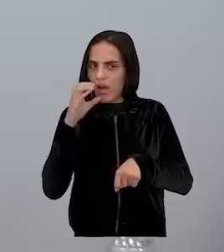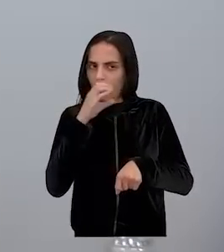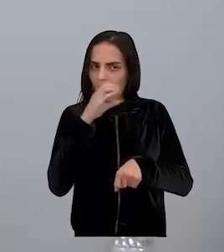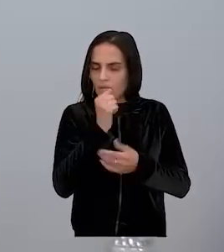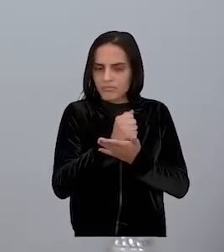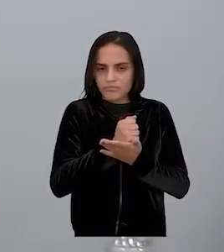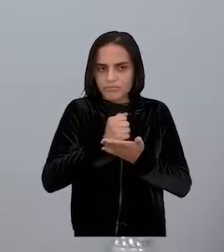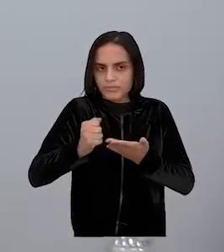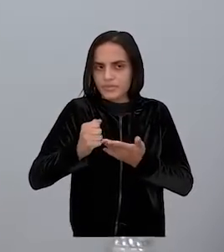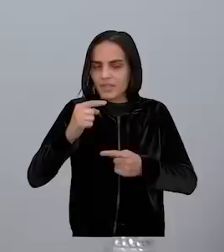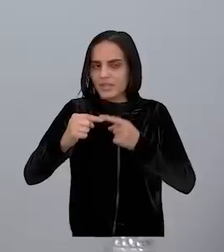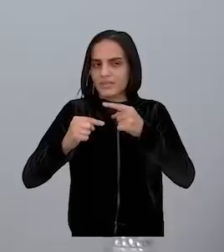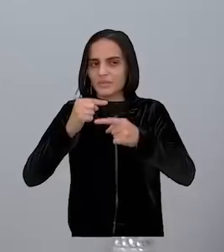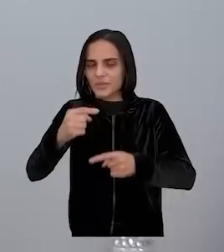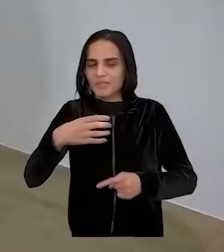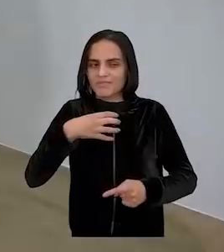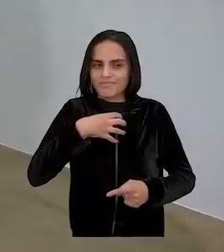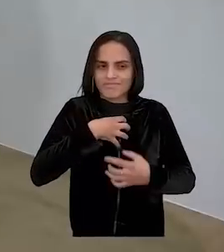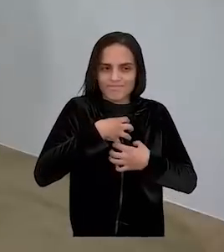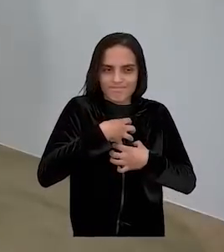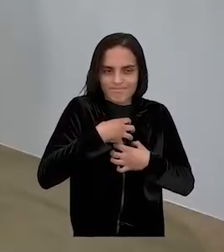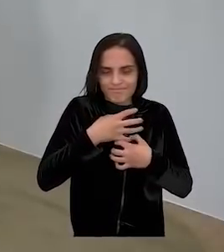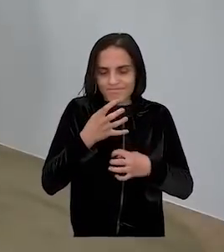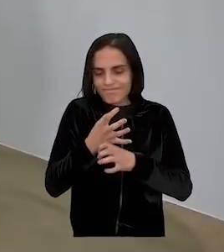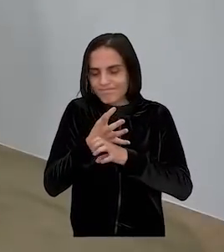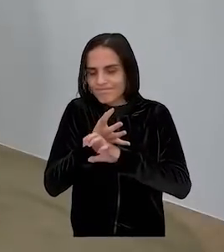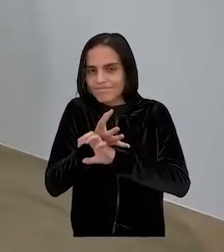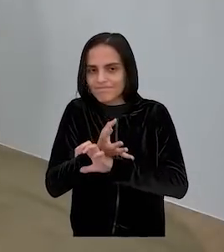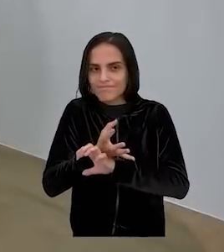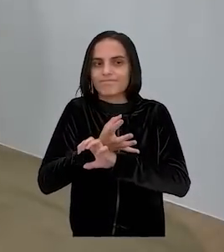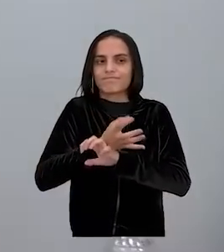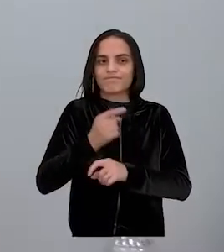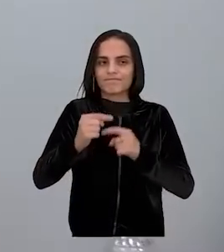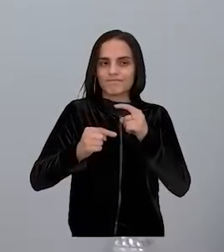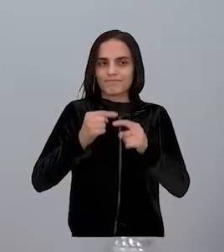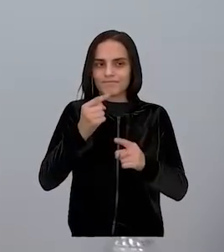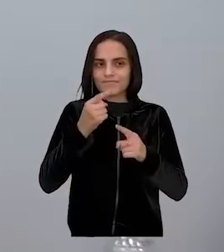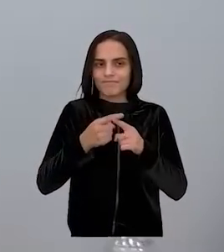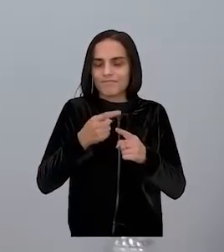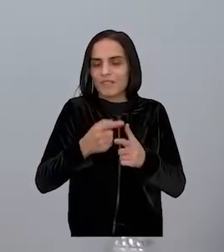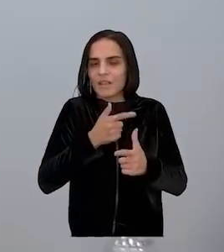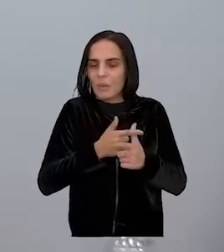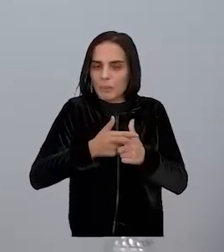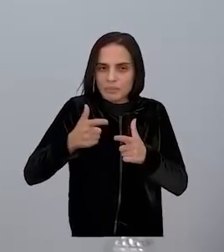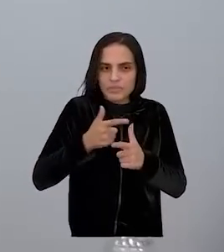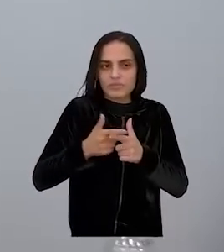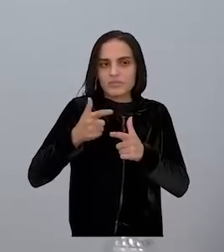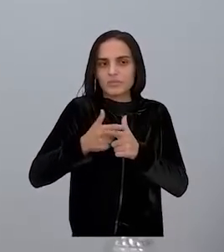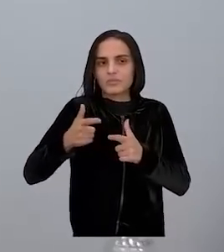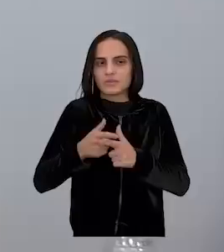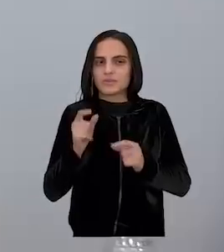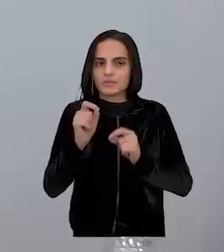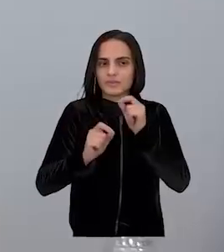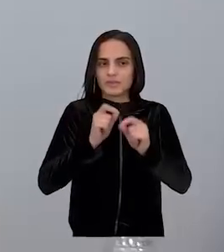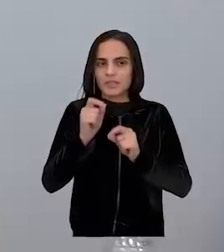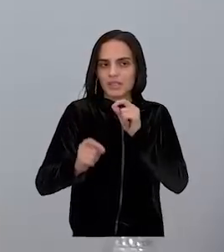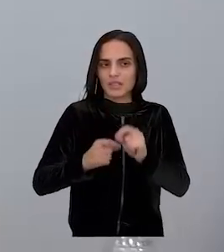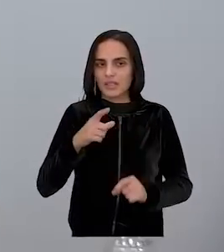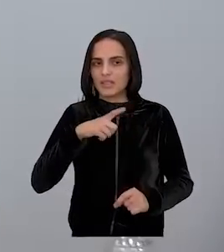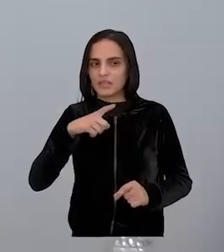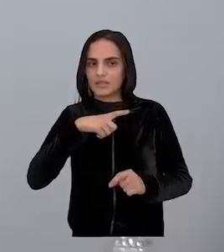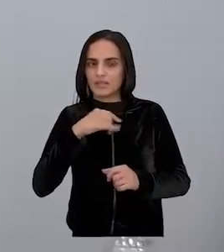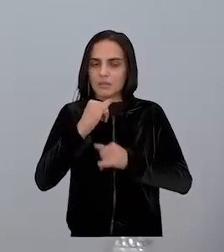o quê? O vazio, né? Mais Aquele um vazio, problema. mais um problema, procurando sempre aquilo que você tinha na internet,